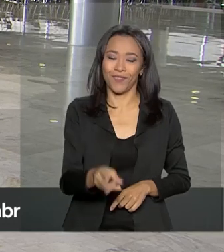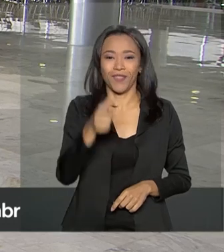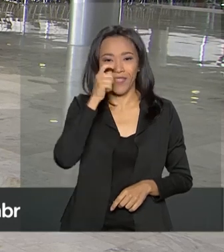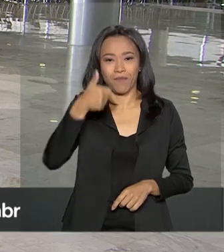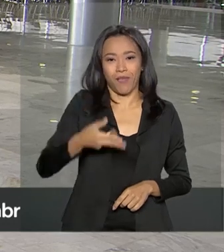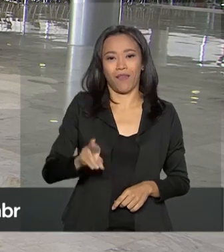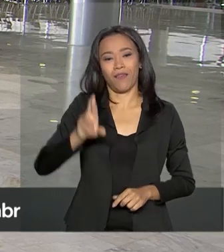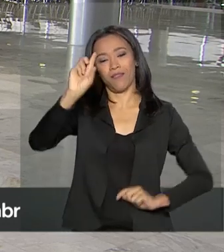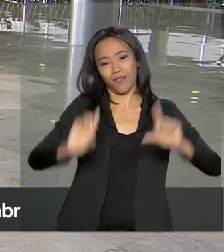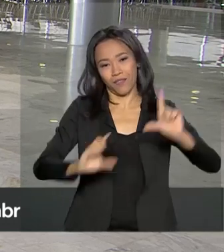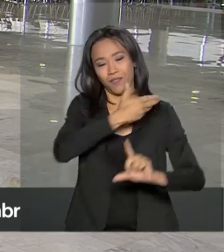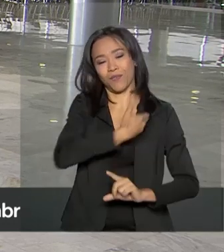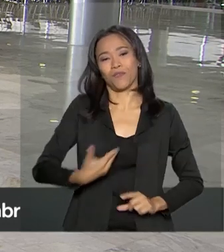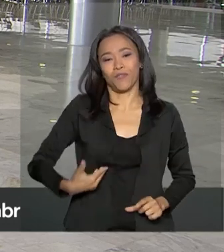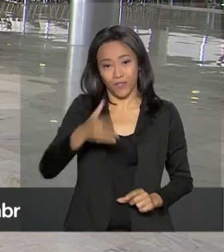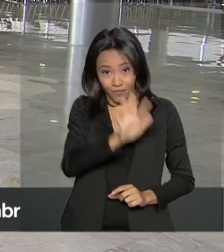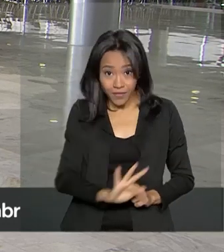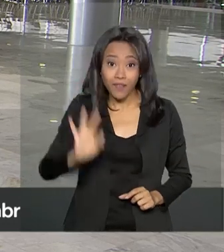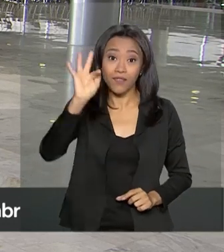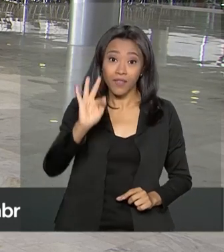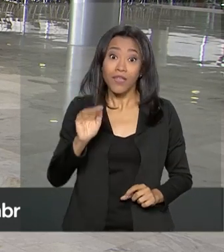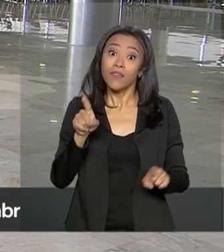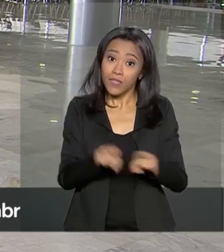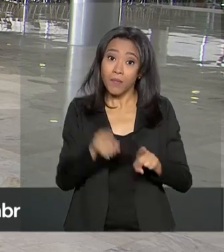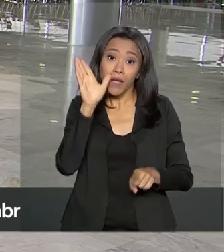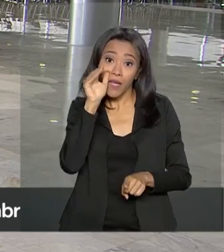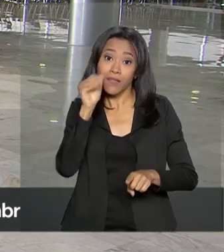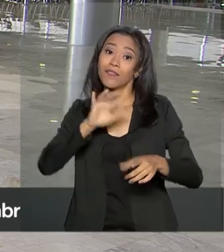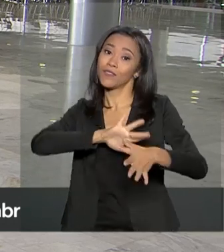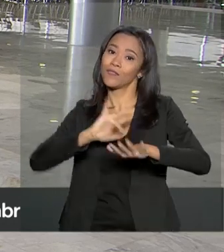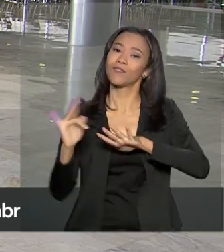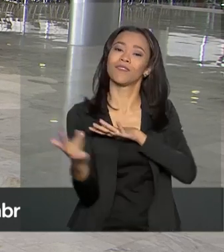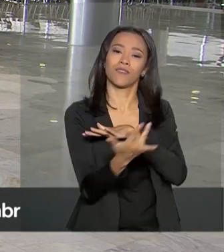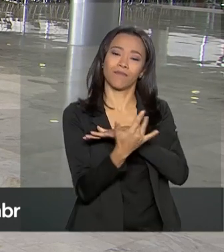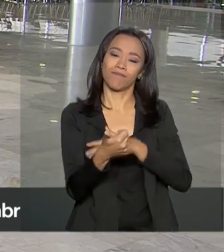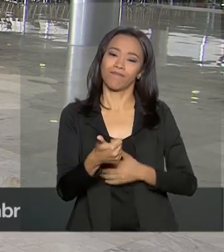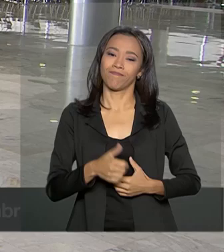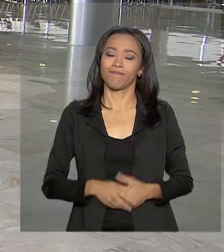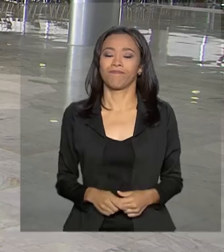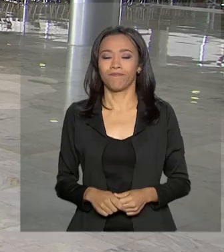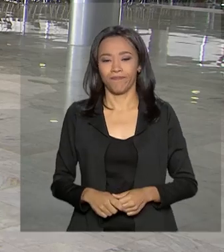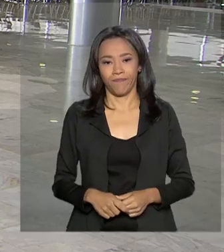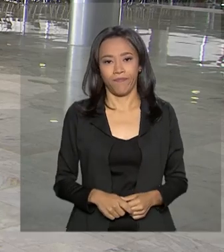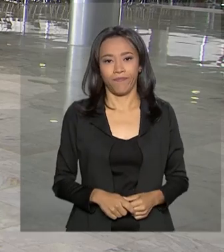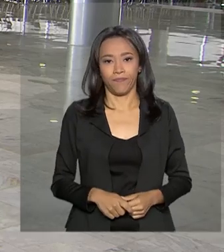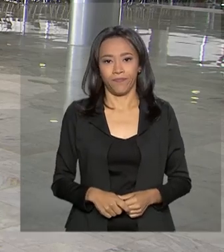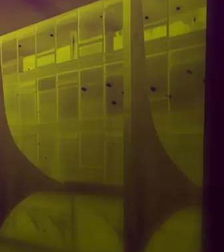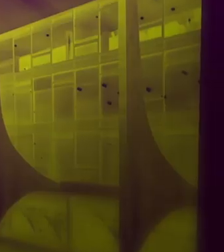gente aqui na NBR, a TV do Governo Federal e nas nossas redes sociais.